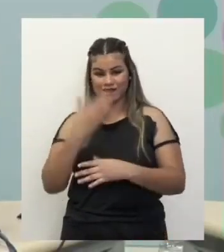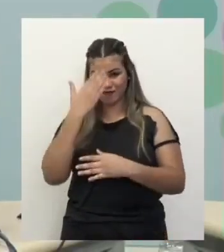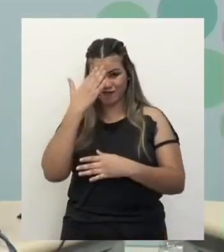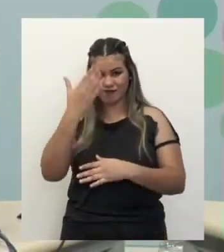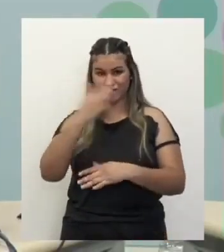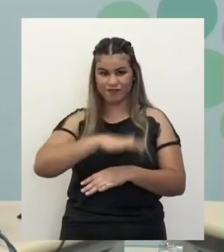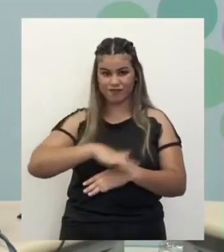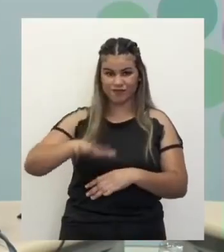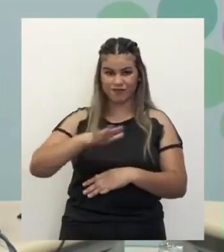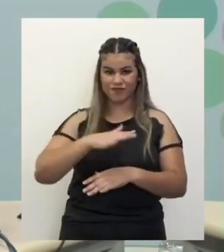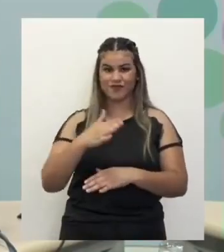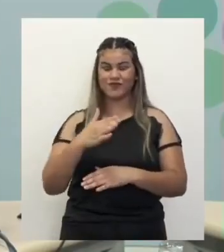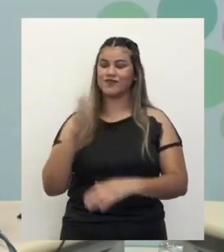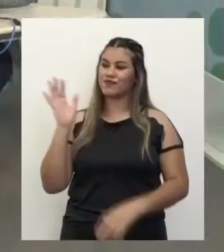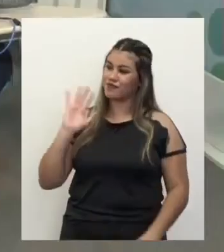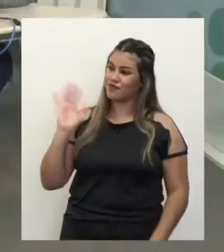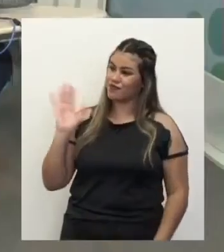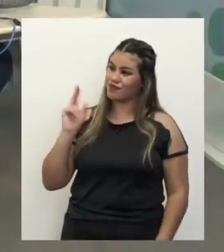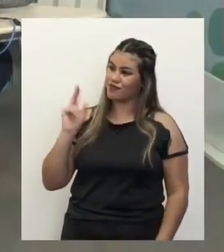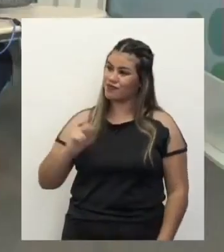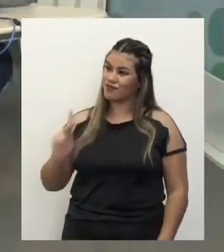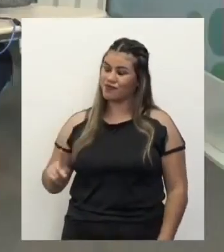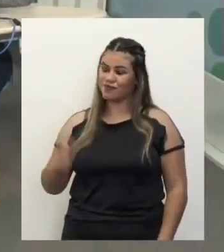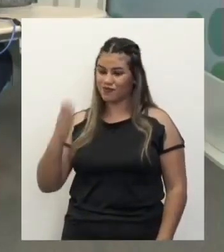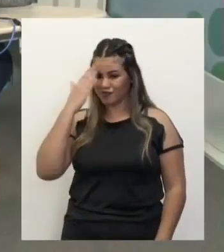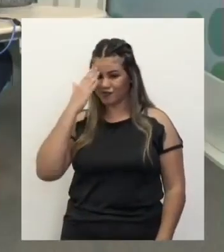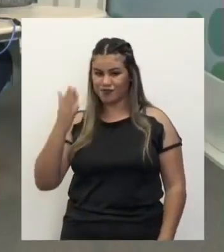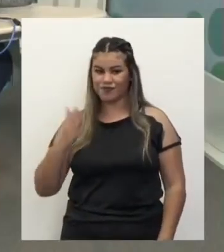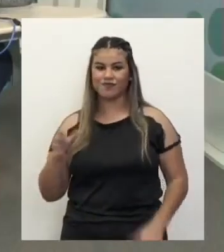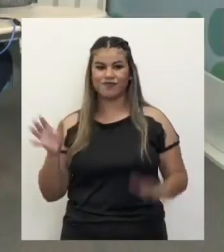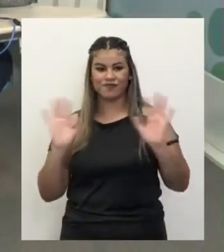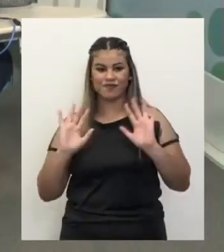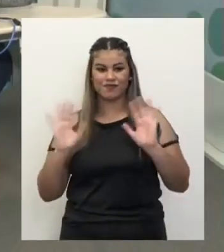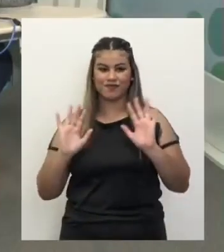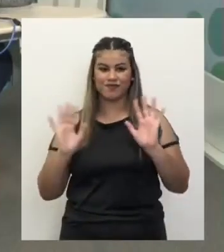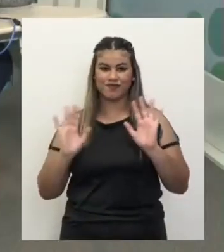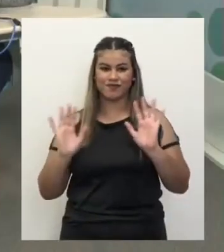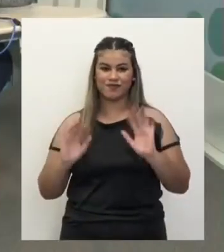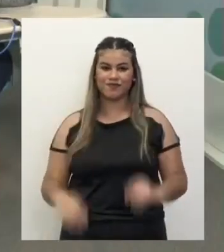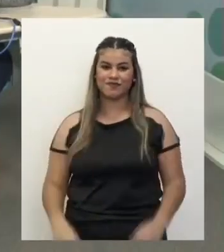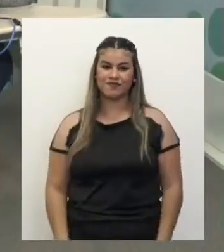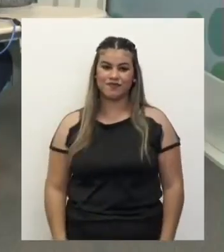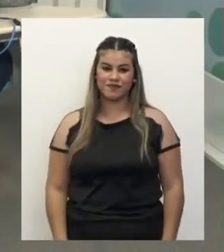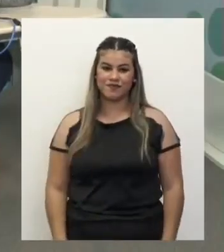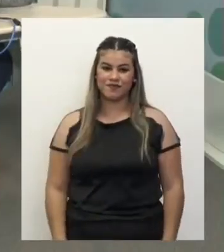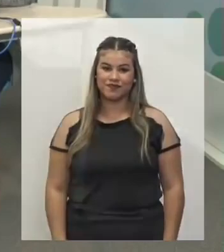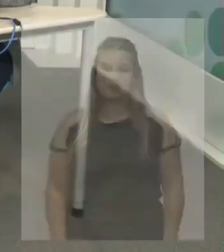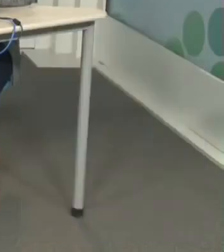todos. Obrigada. Tchau, professora. Tchau, tchau. Muito obrigada e até a próxima aula. Tchau, tchau.